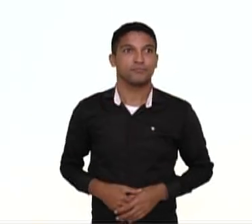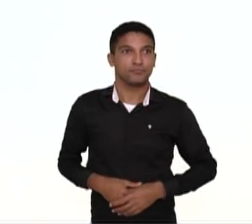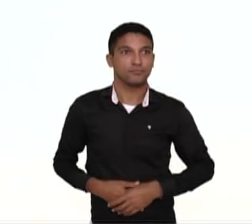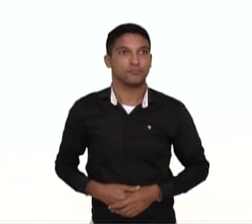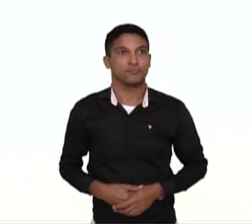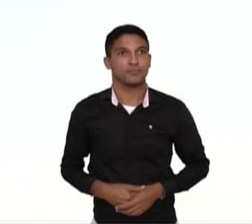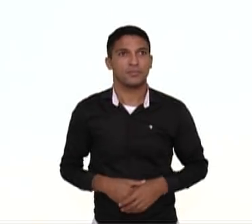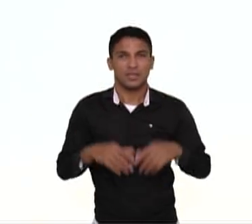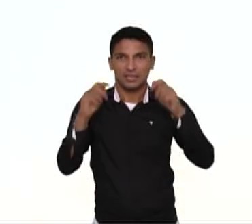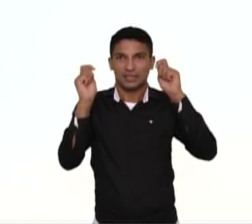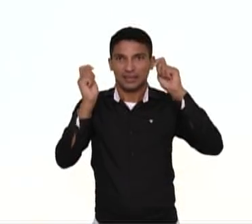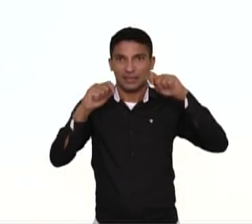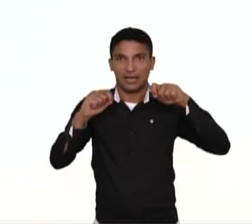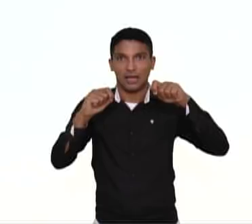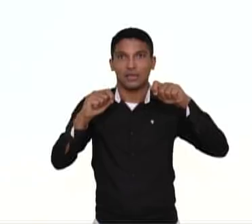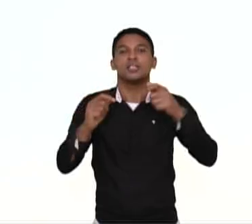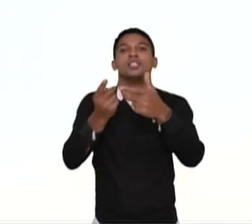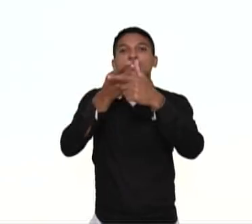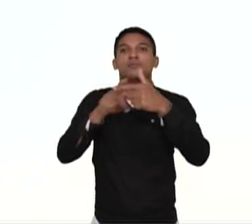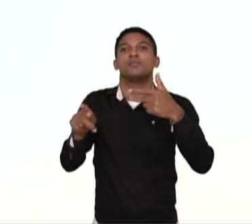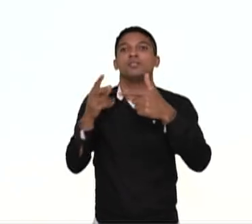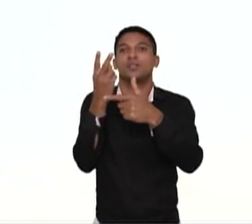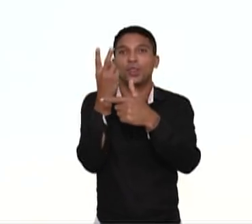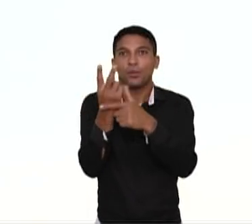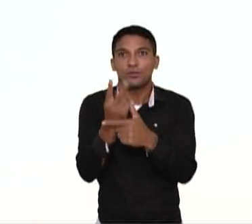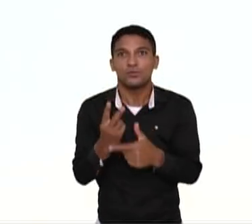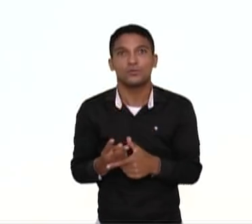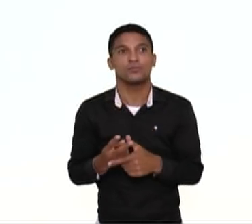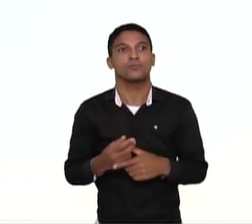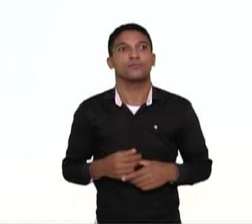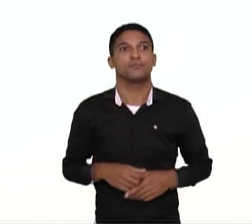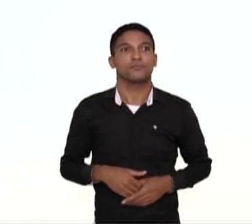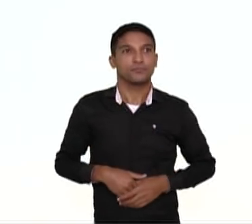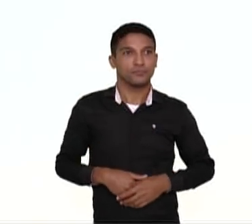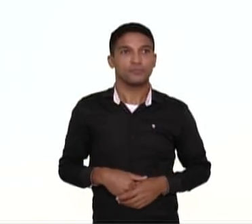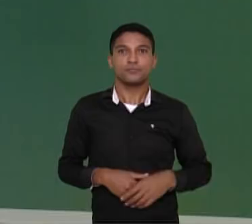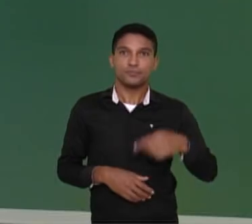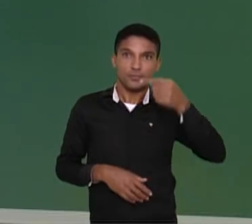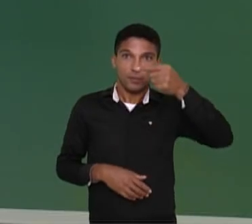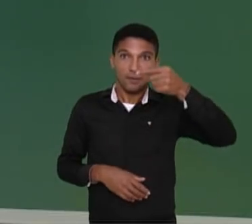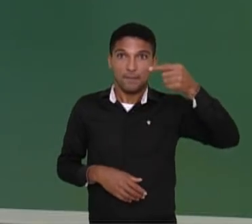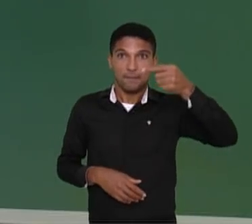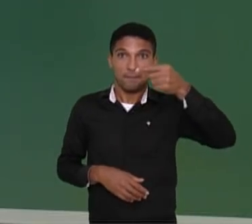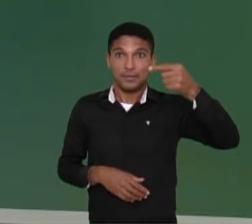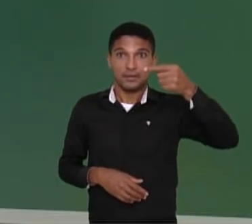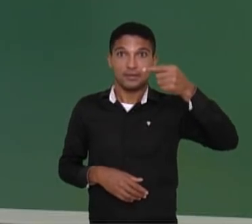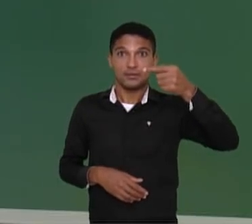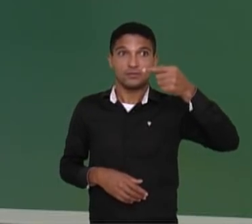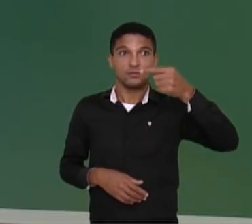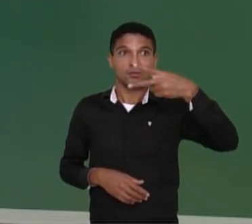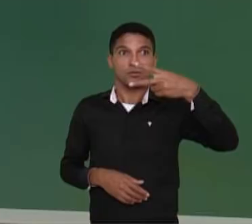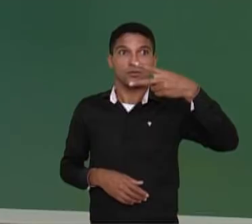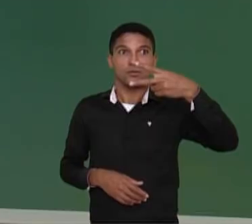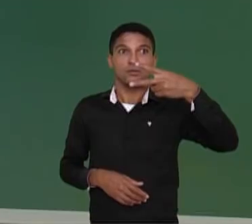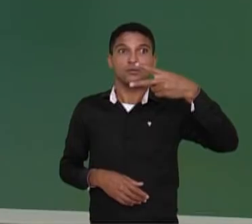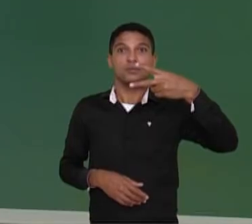Posso simplificar todo mundo por 2 aqui. Menos 2 dividido por 2 dá menos